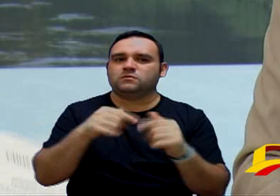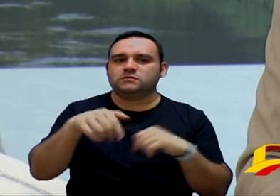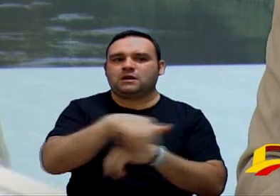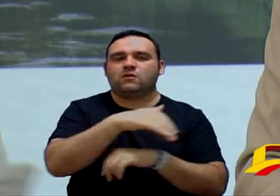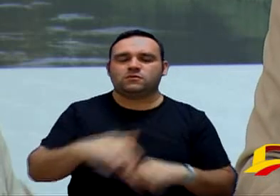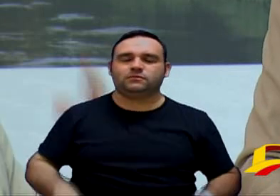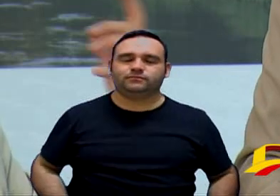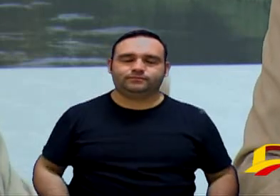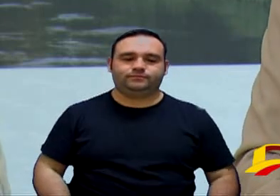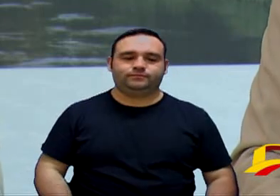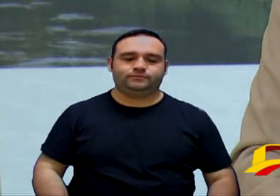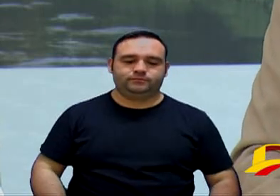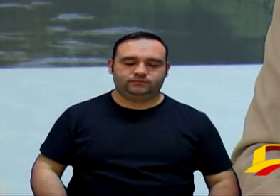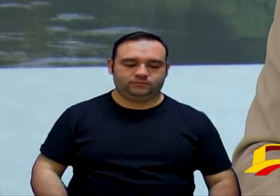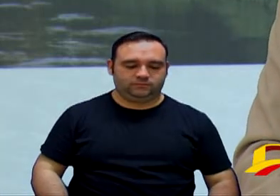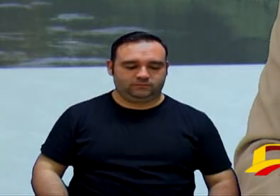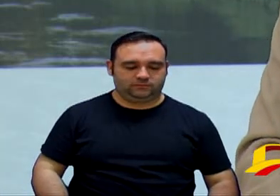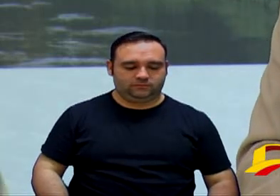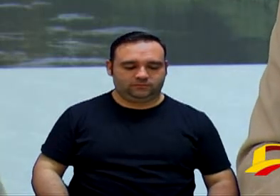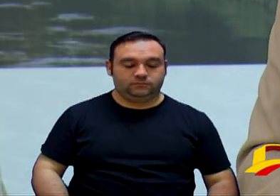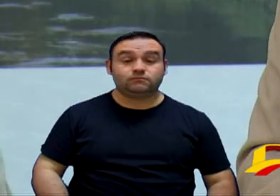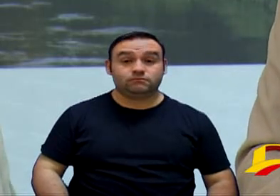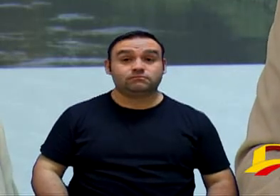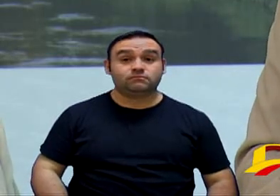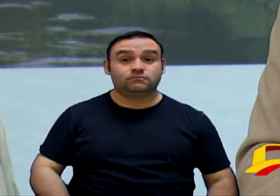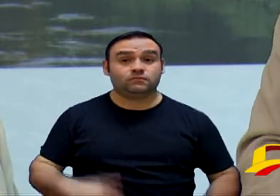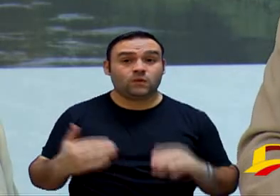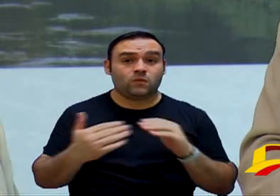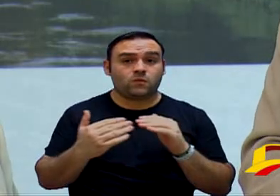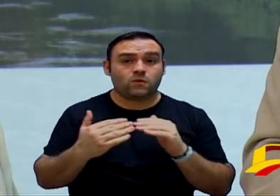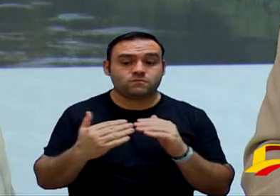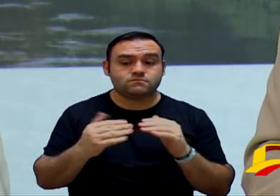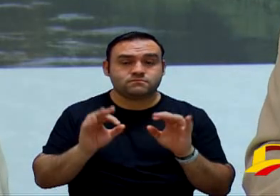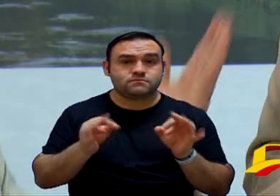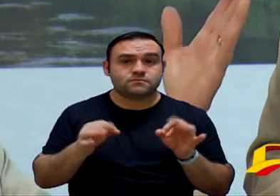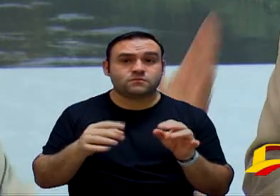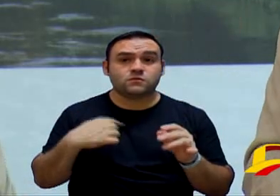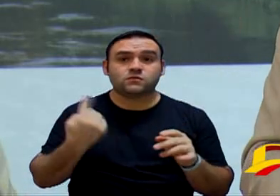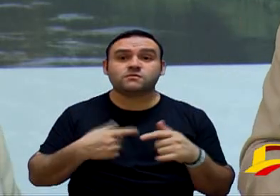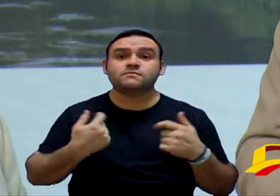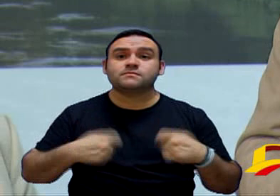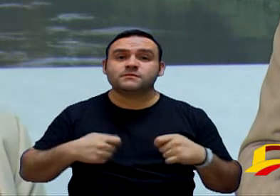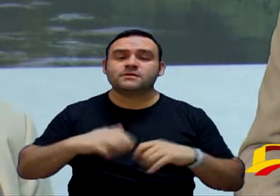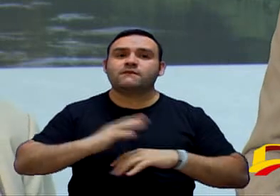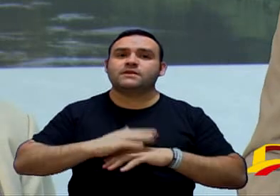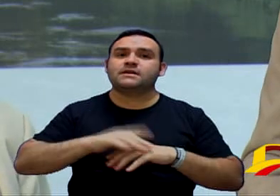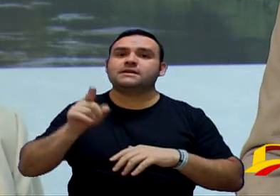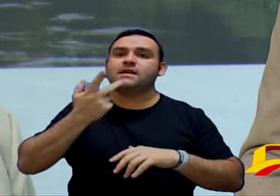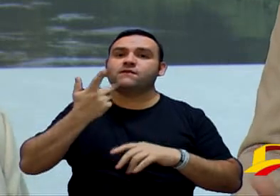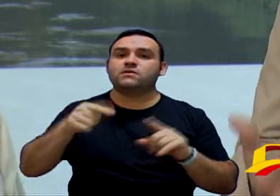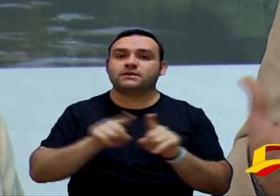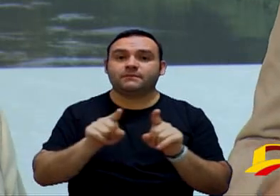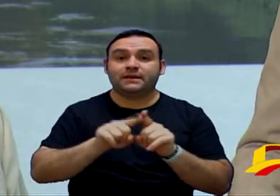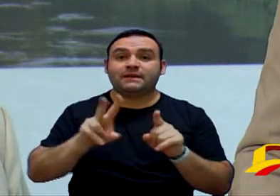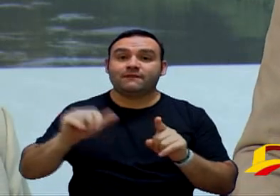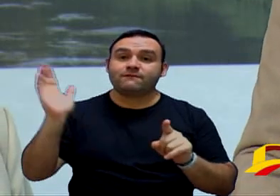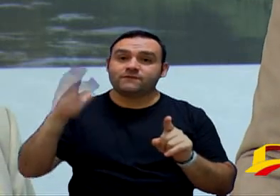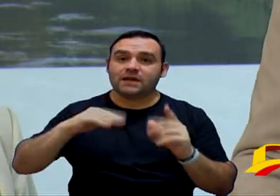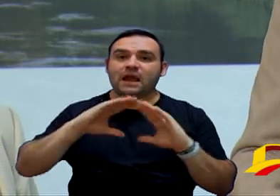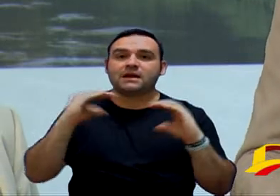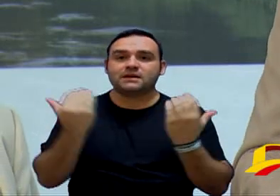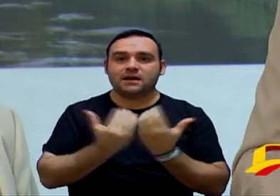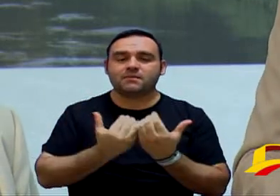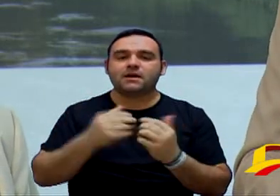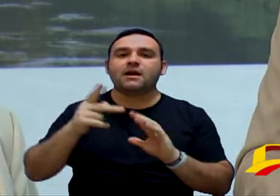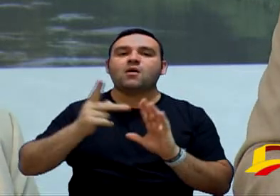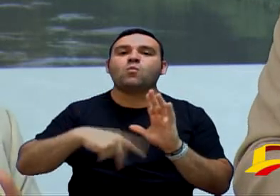novamente sim sim concordo Vereador a gente tem que fazer e ele falou até que vai vir aqui pra Câmara